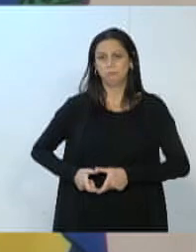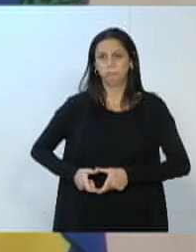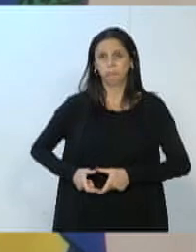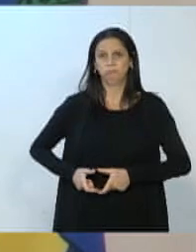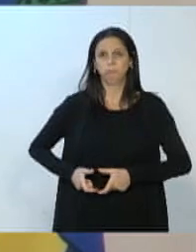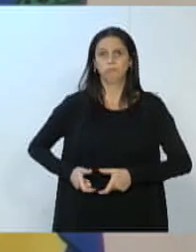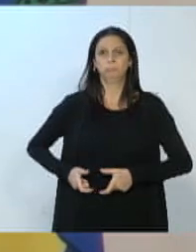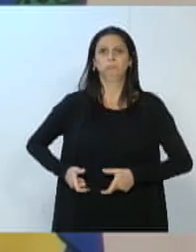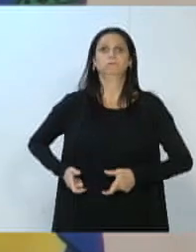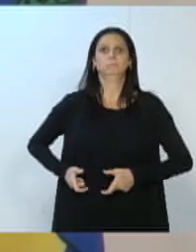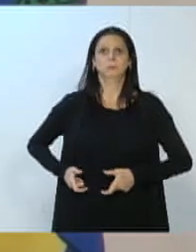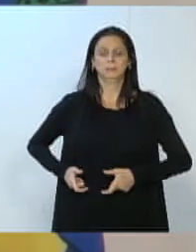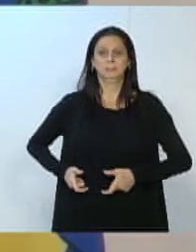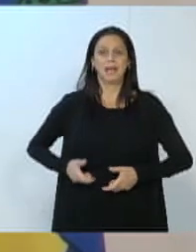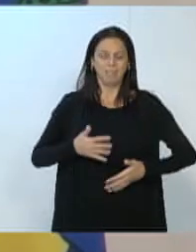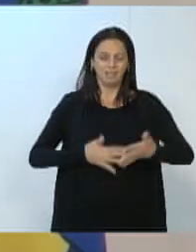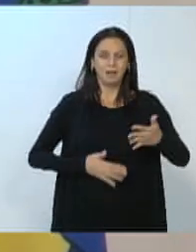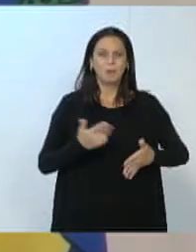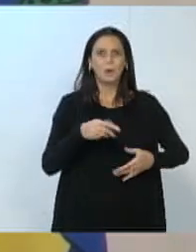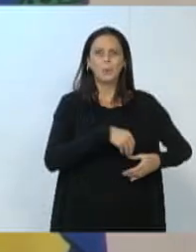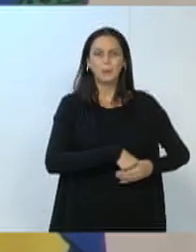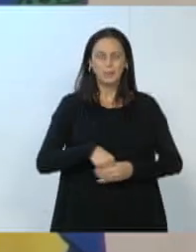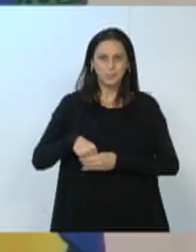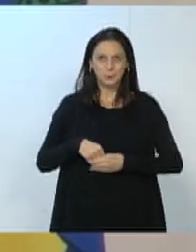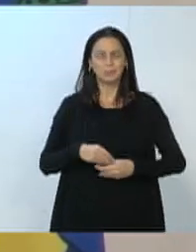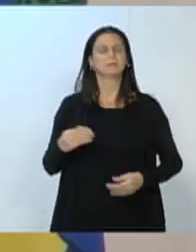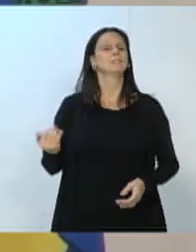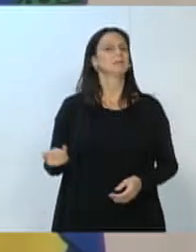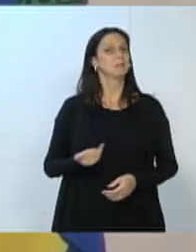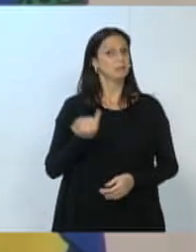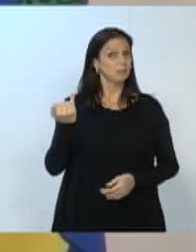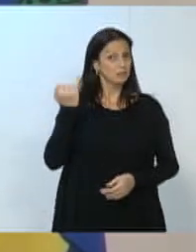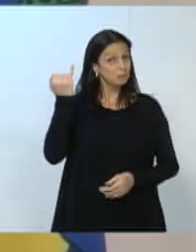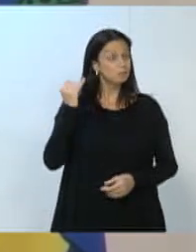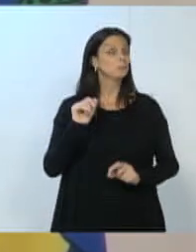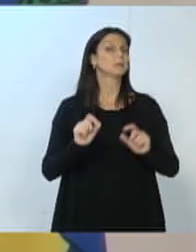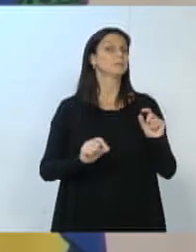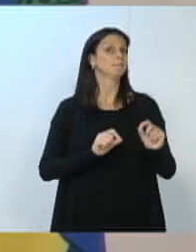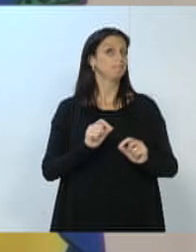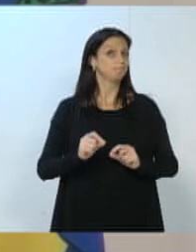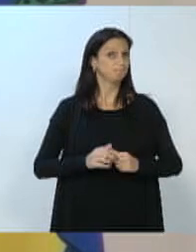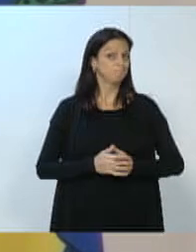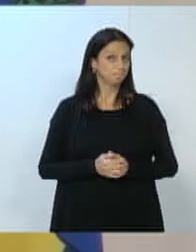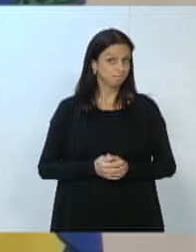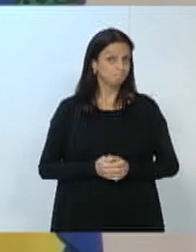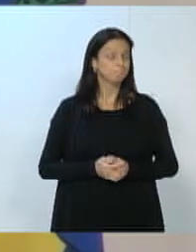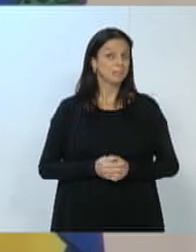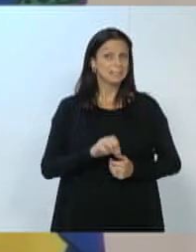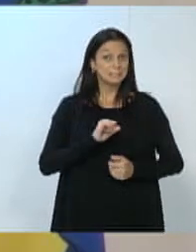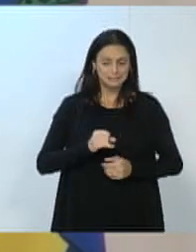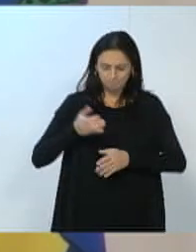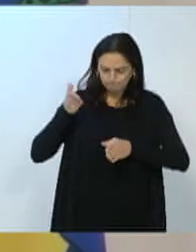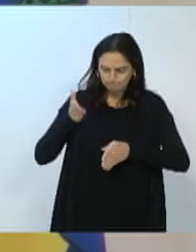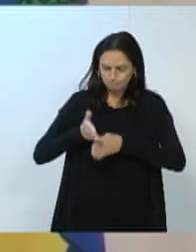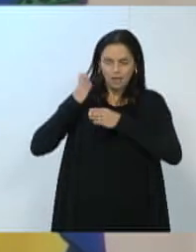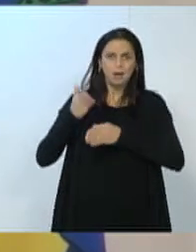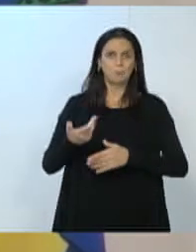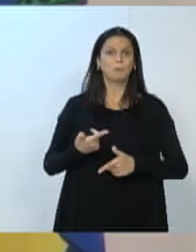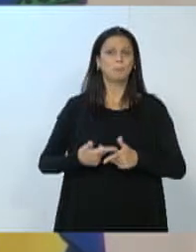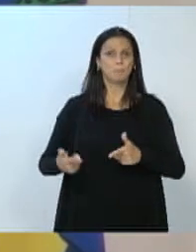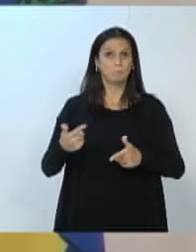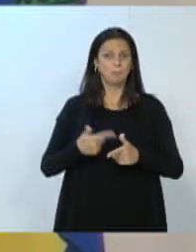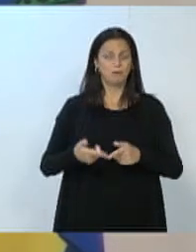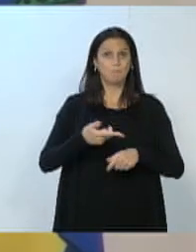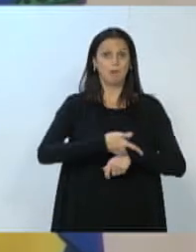desse tecido e é importante né Colocar que o diagnóstico precoce faz